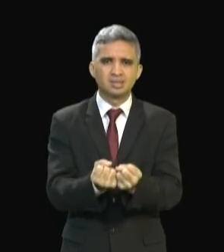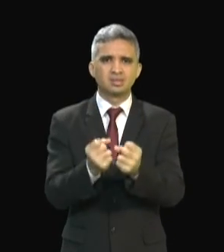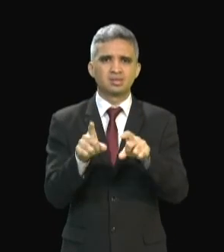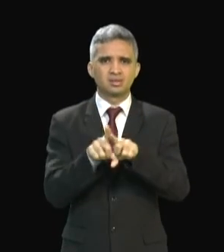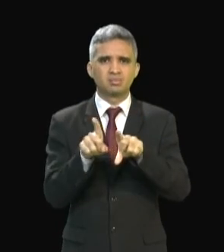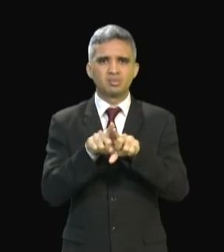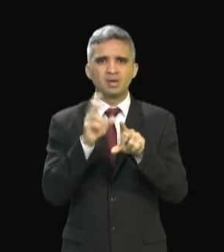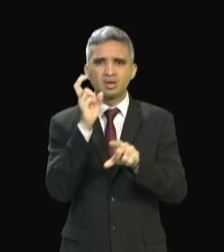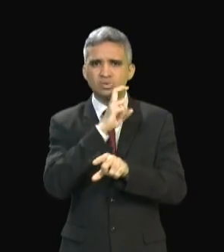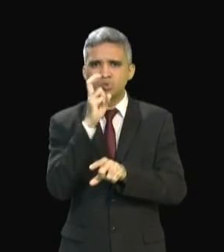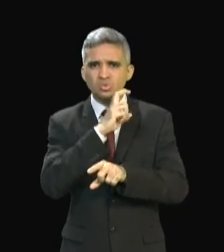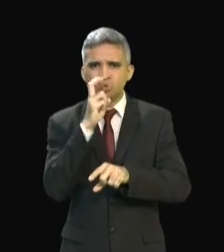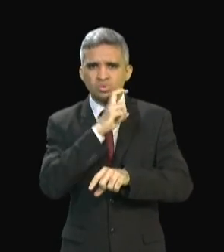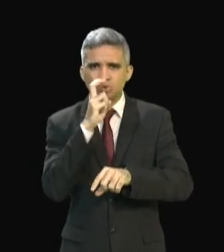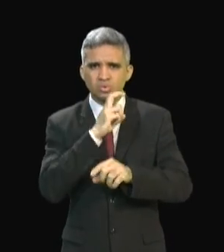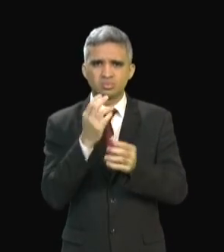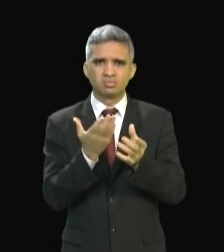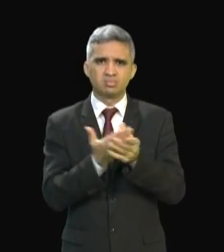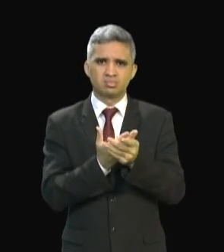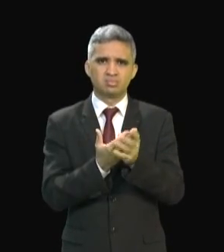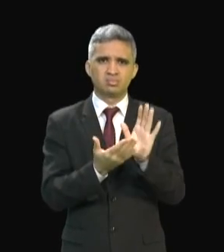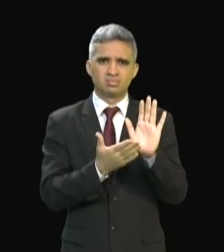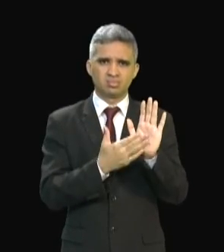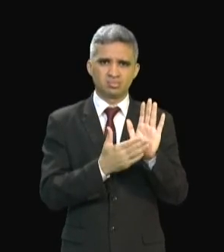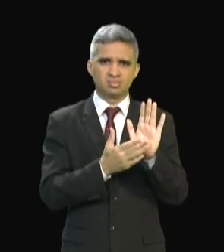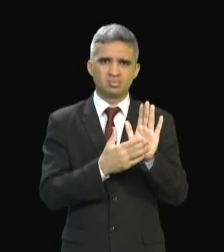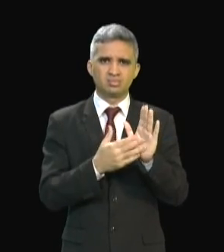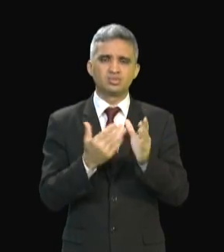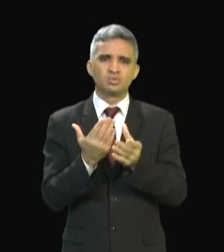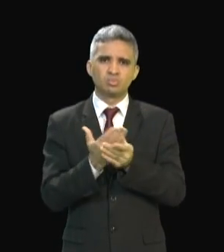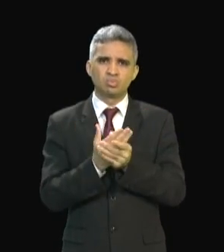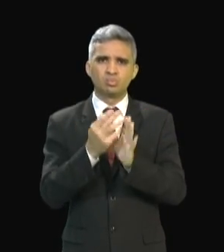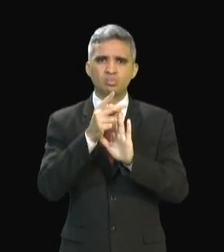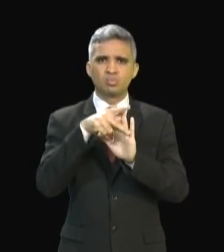pedir a aprovação para que o nosso projeto de lei